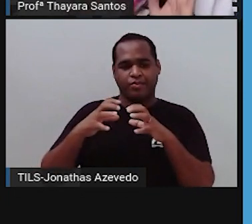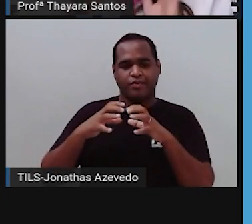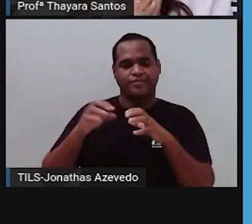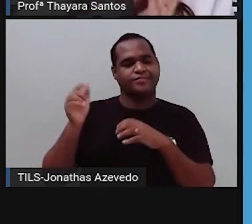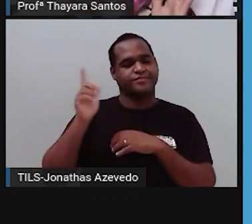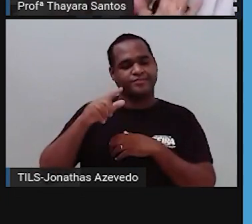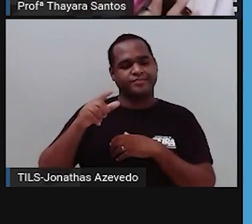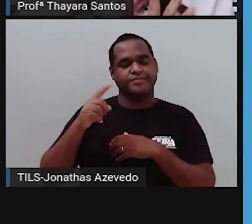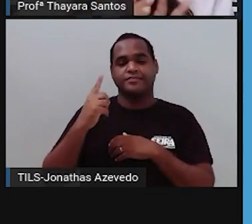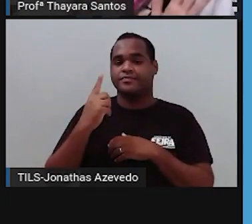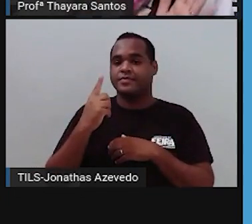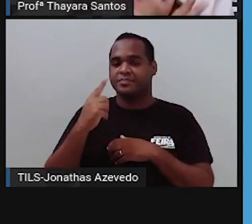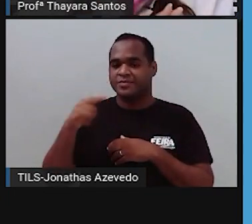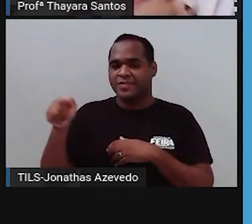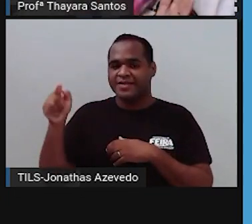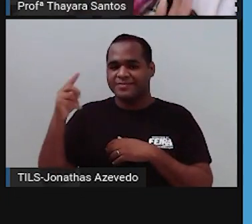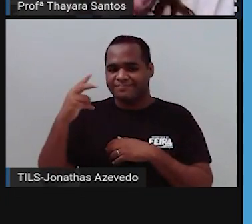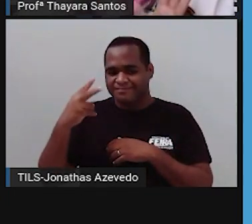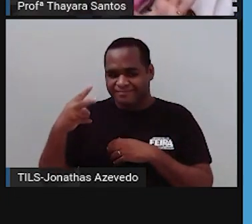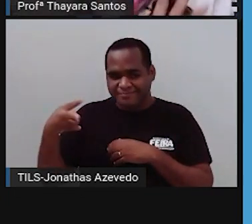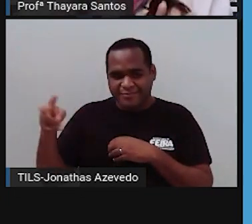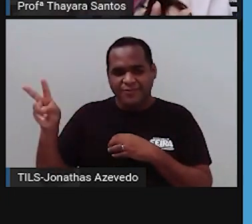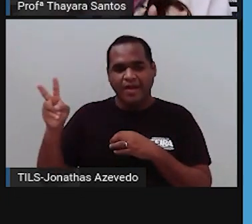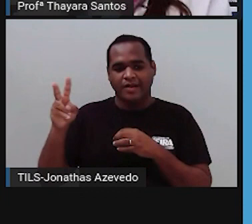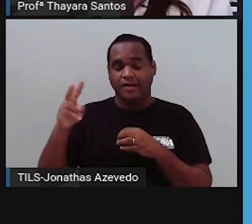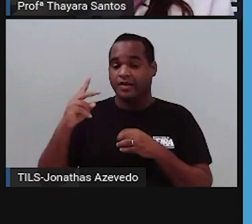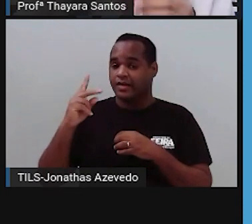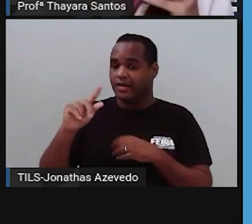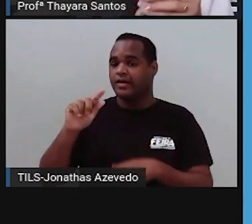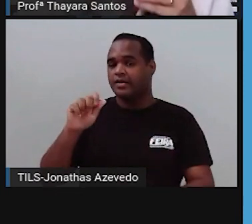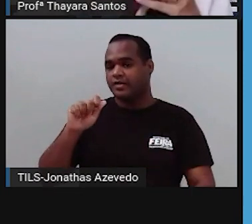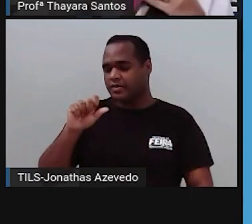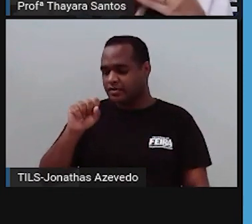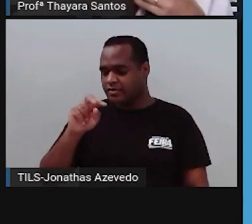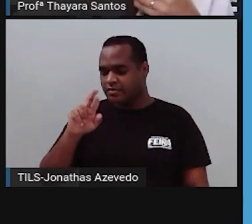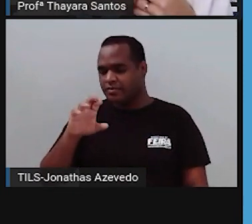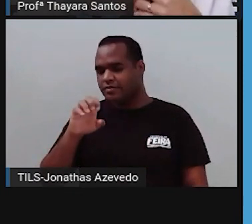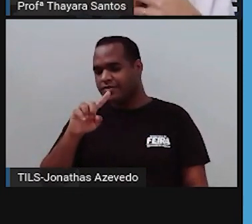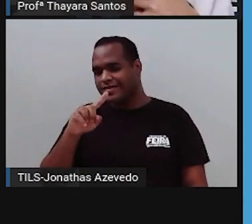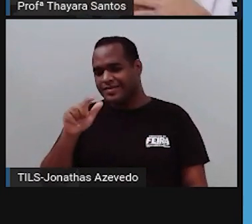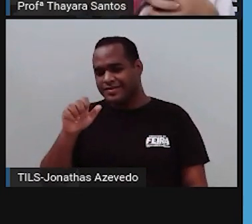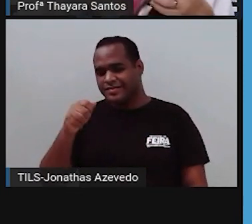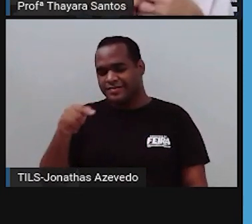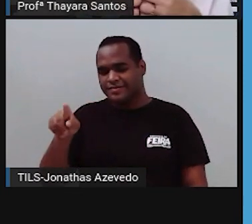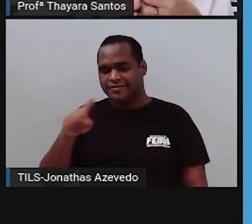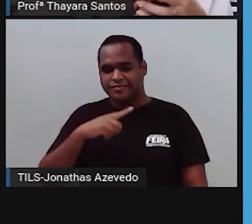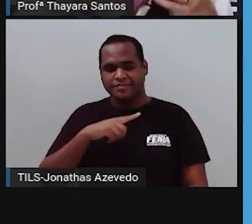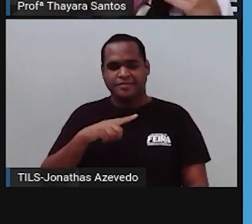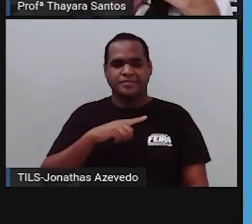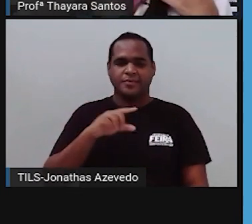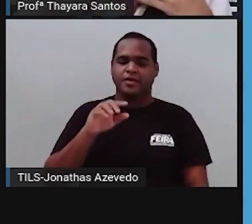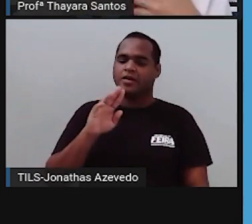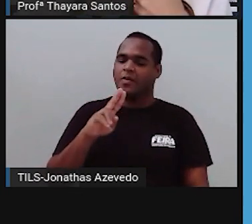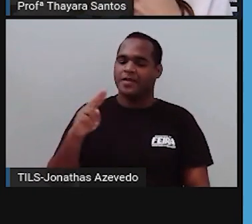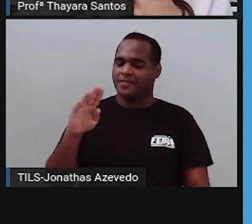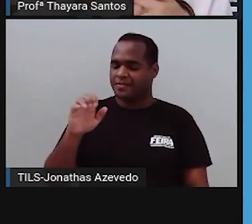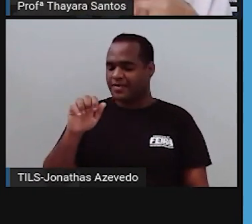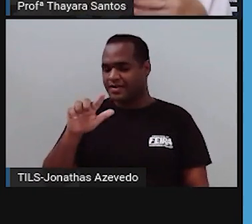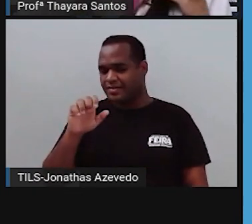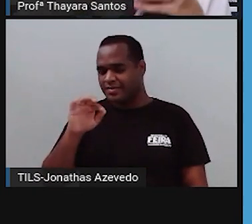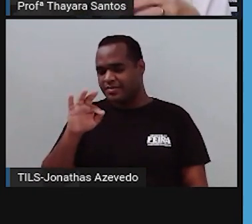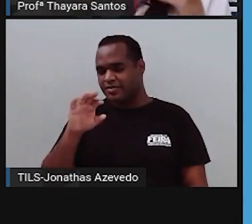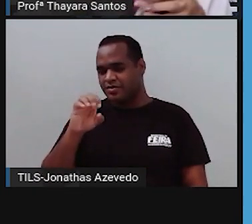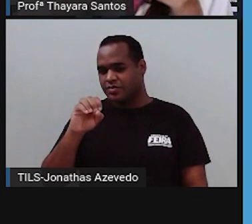primeiras semanas, ele está ali na etapa de clivagem e de gastrulação. Ele vai se dividindo naqueles blastômeros, os